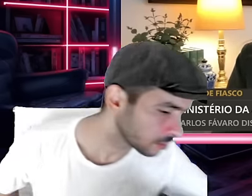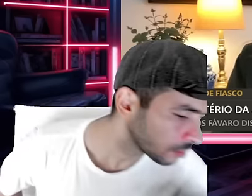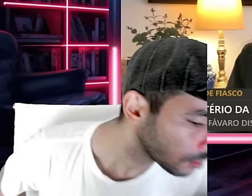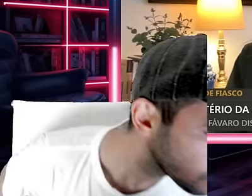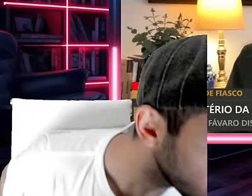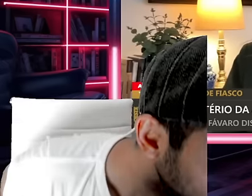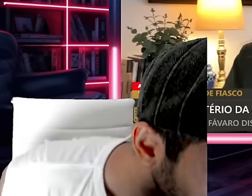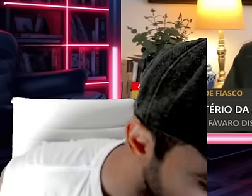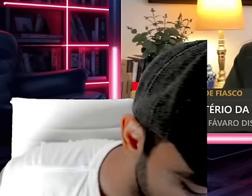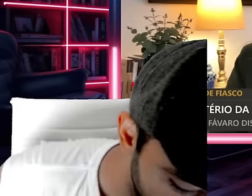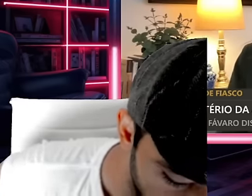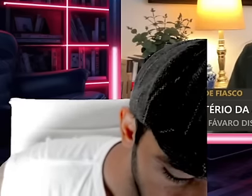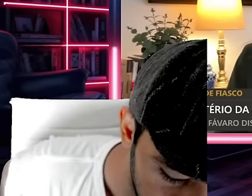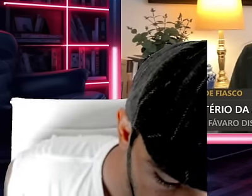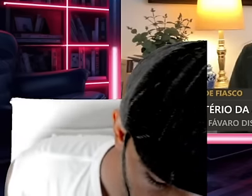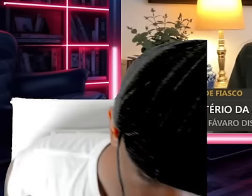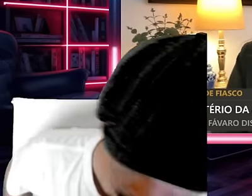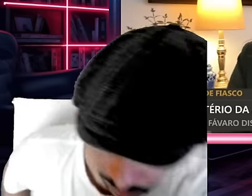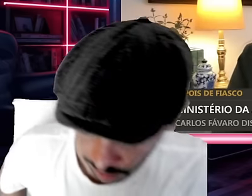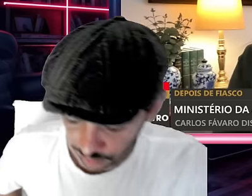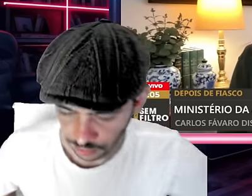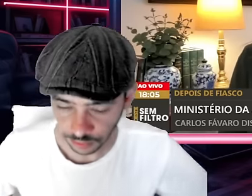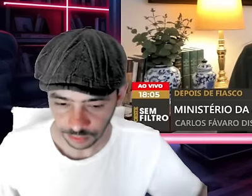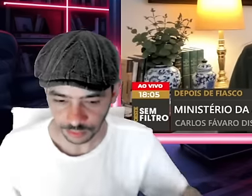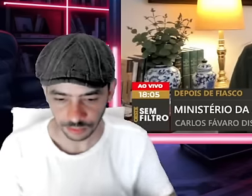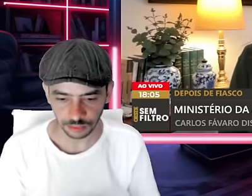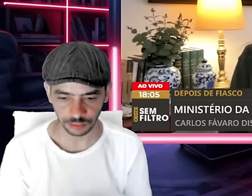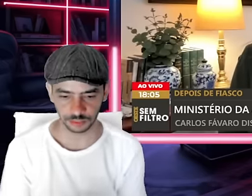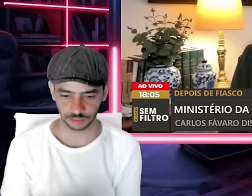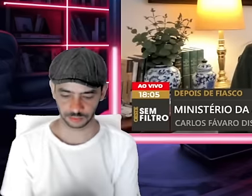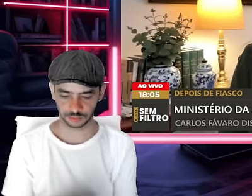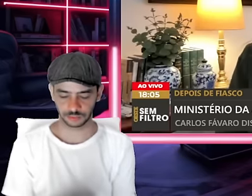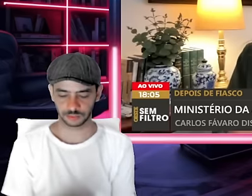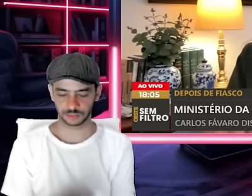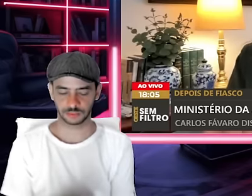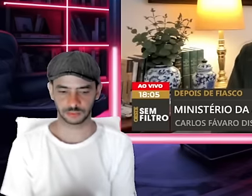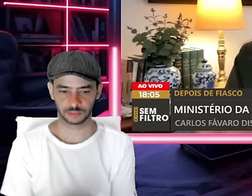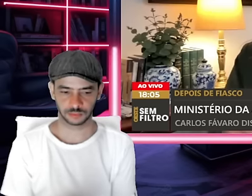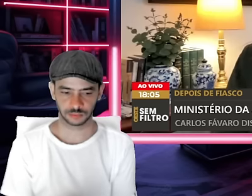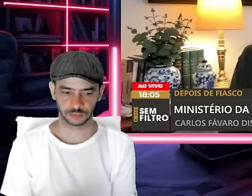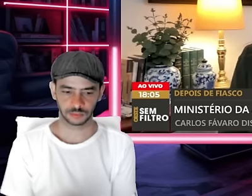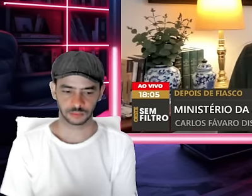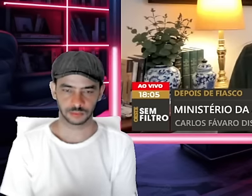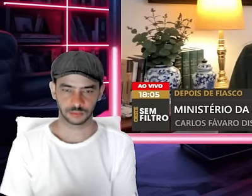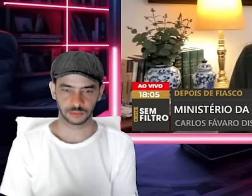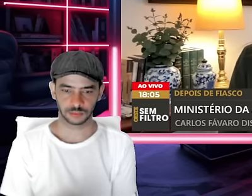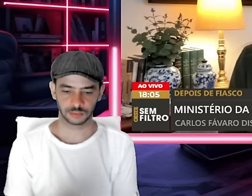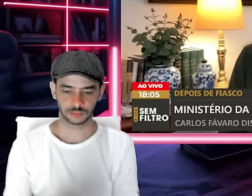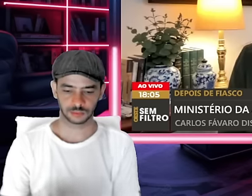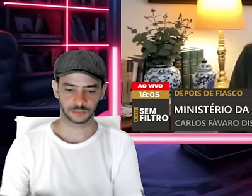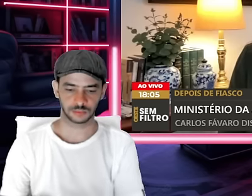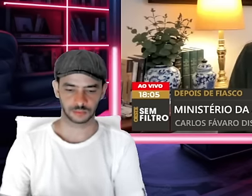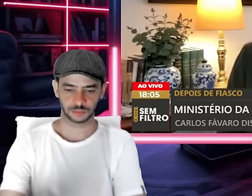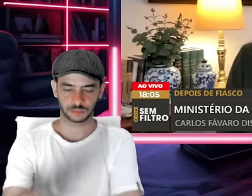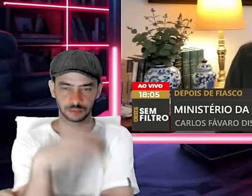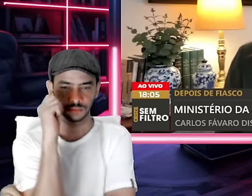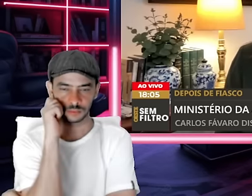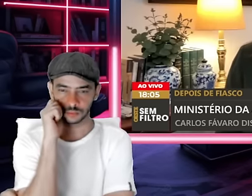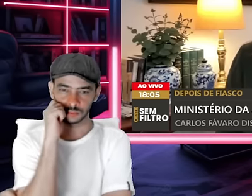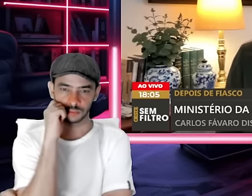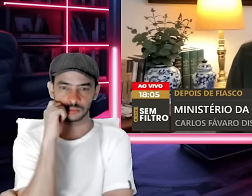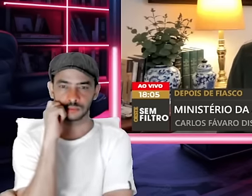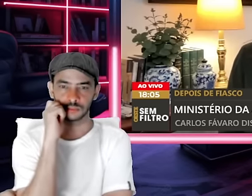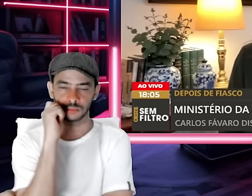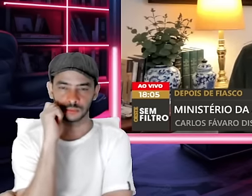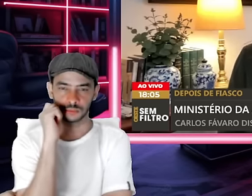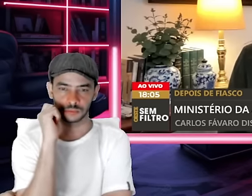legislativo e executivo mas tem o Executivo também intervencionista e isso não é